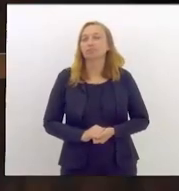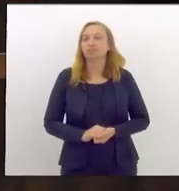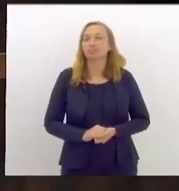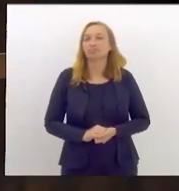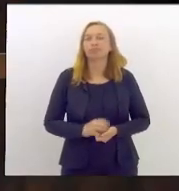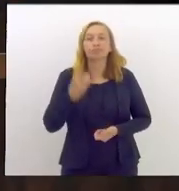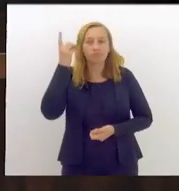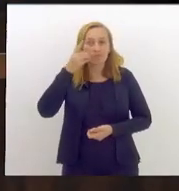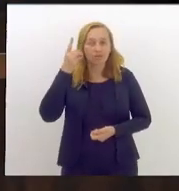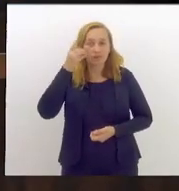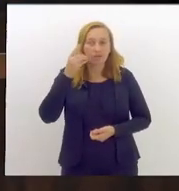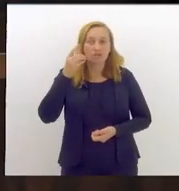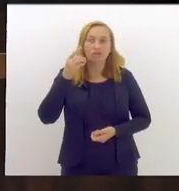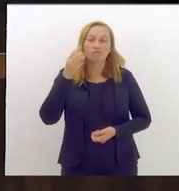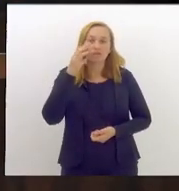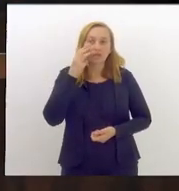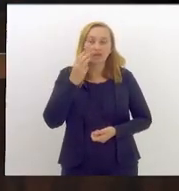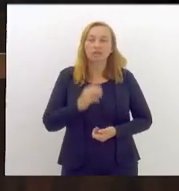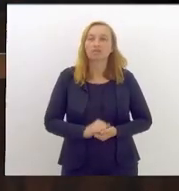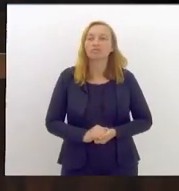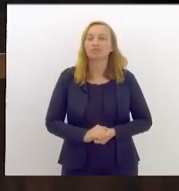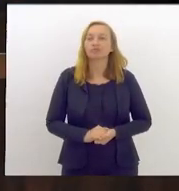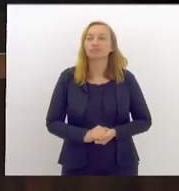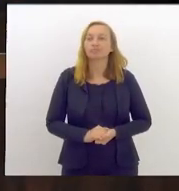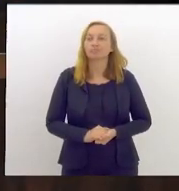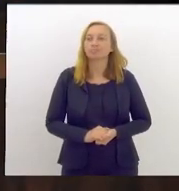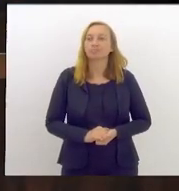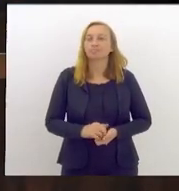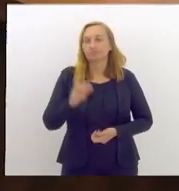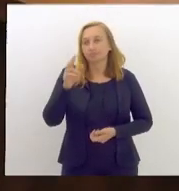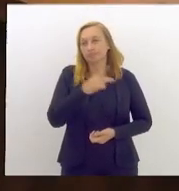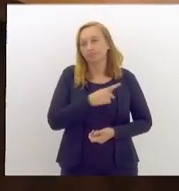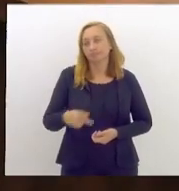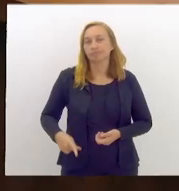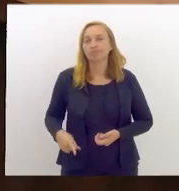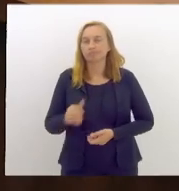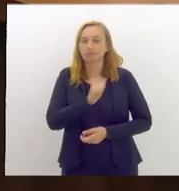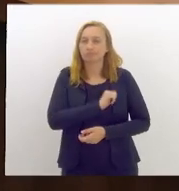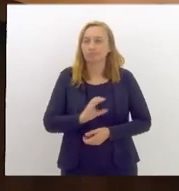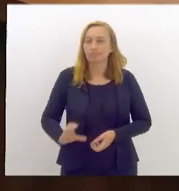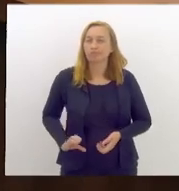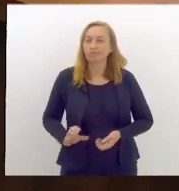dado Valdete Carneiro Presidente André